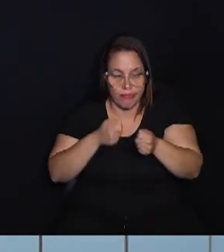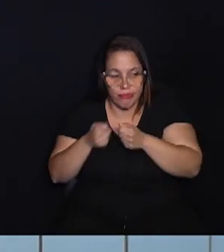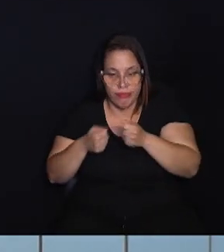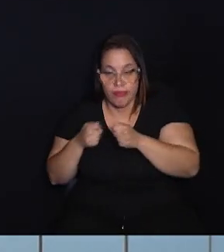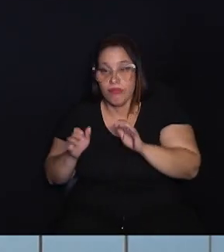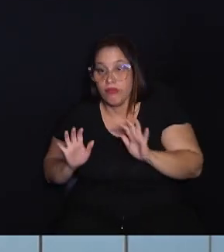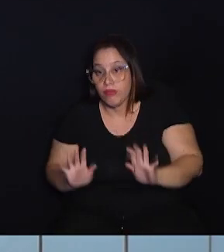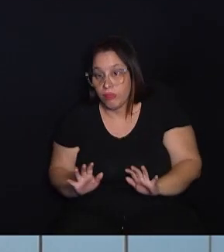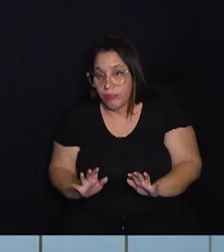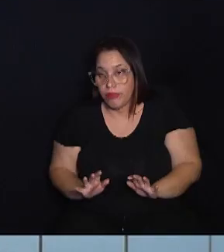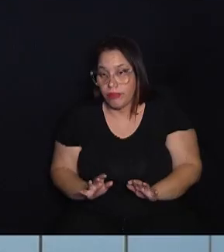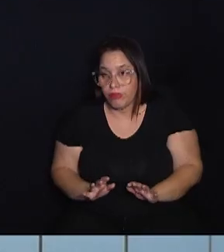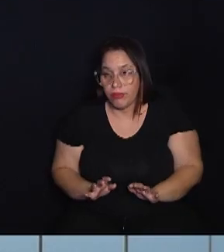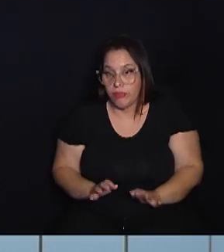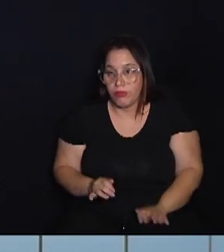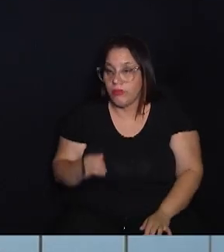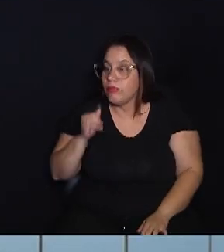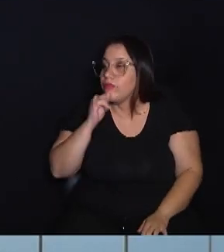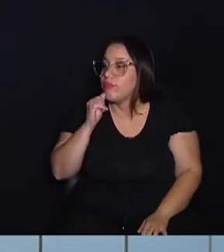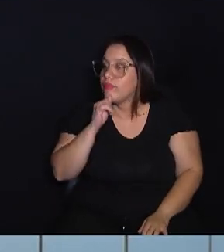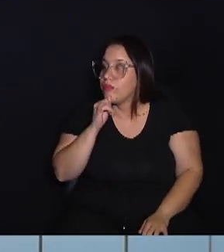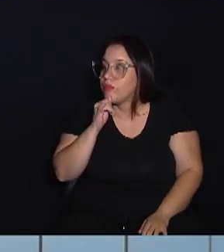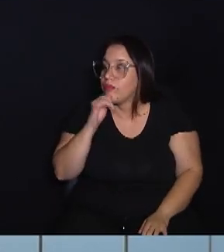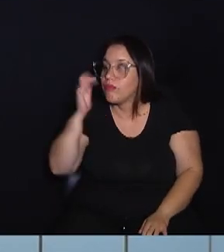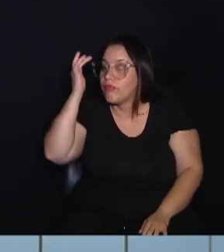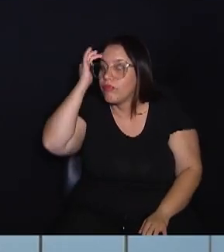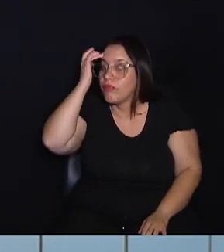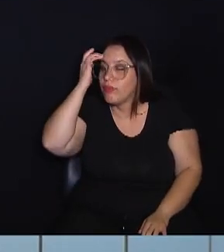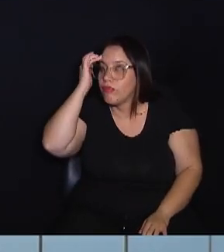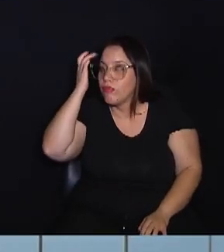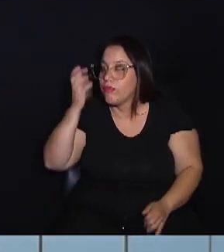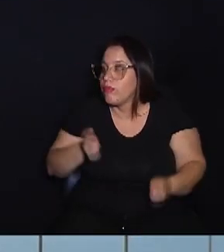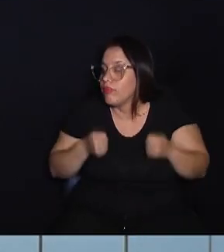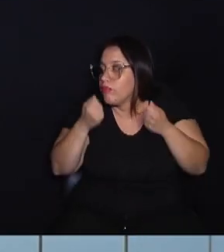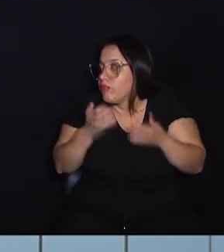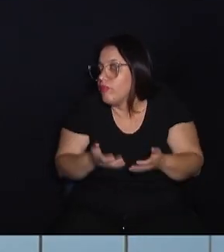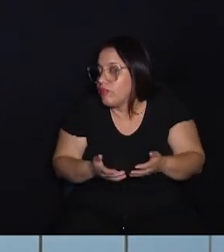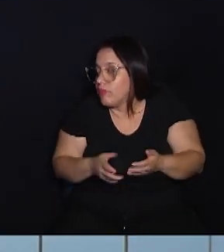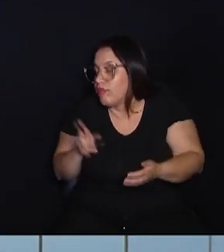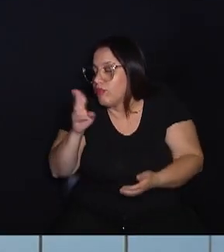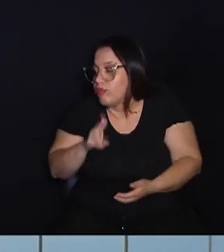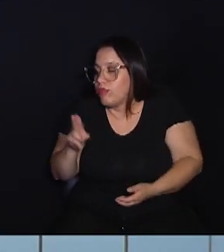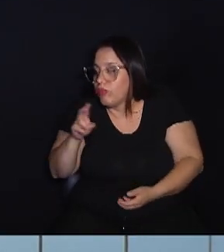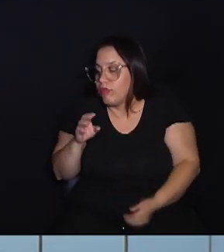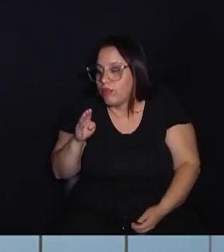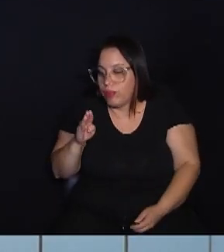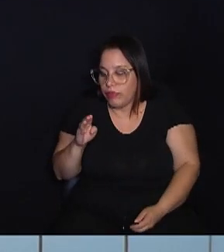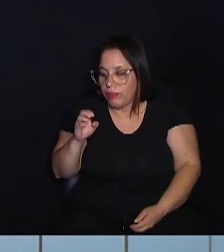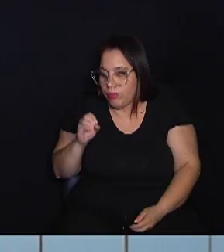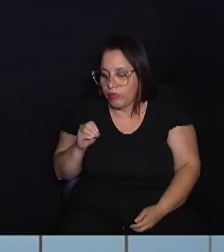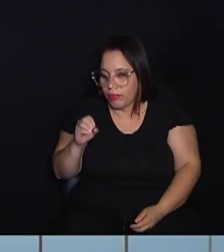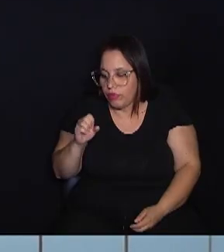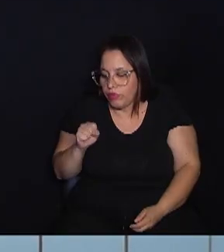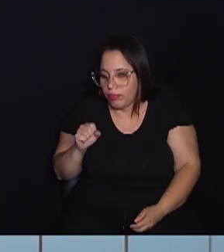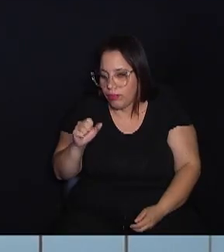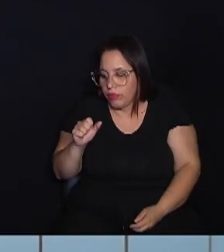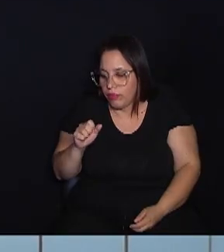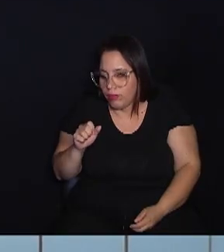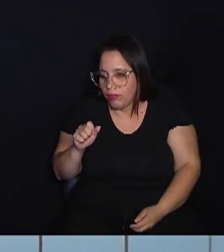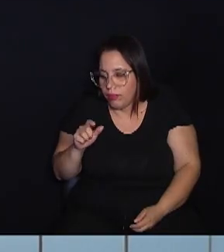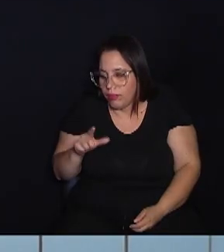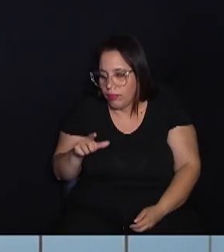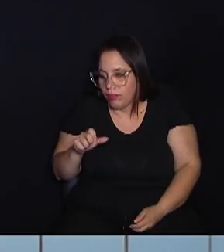tolerado. Por exemplo, eu acho que você permitir que alguém que é usuário do Bolsa Família, que foi criado para